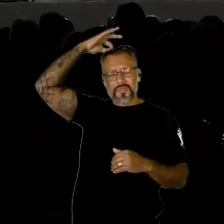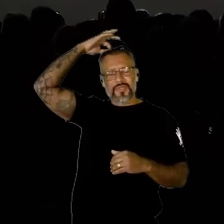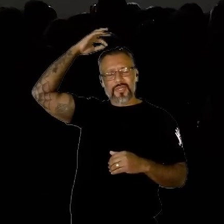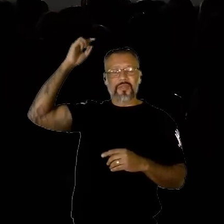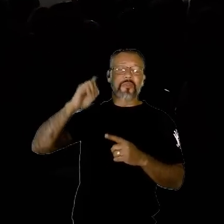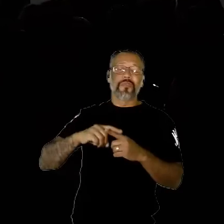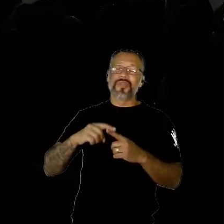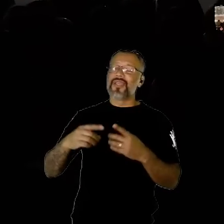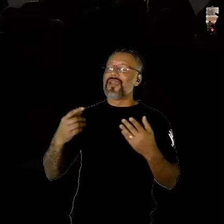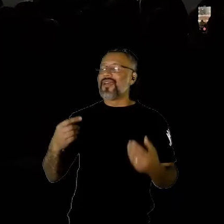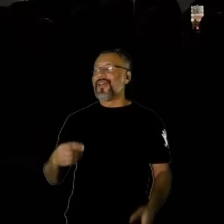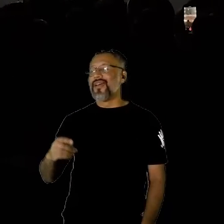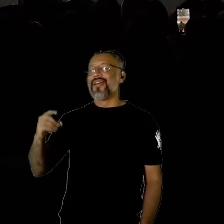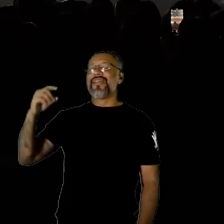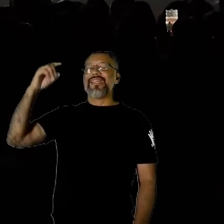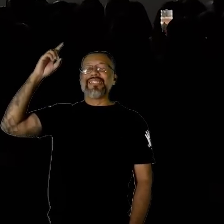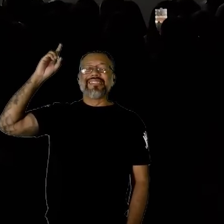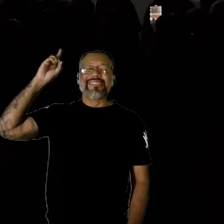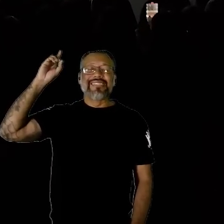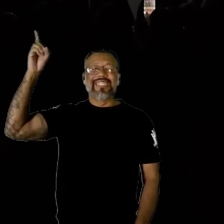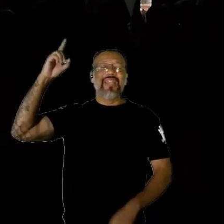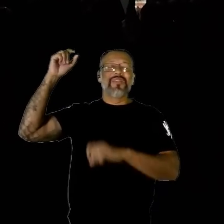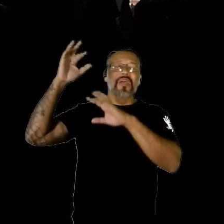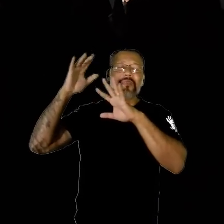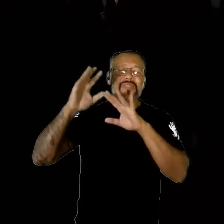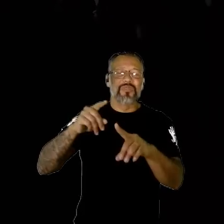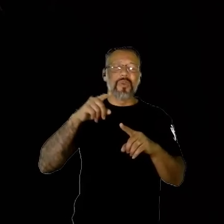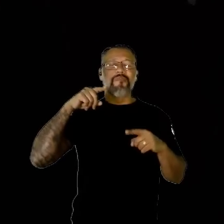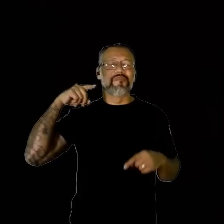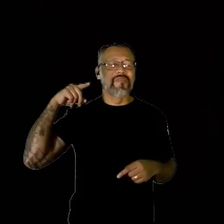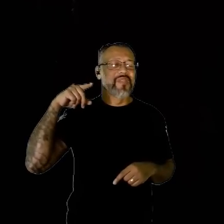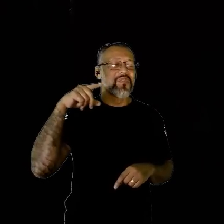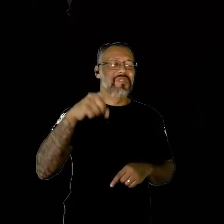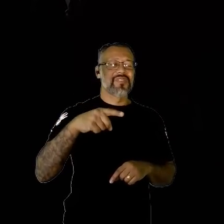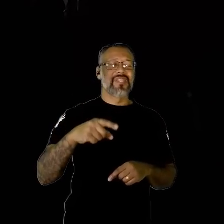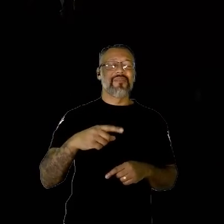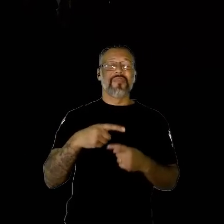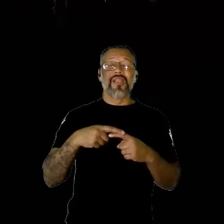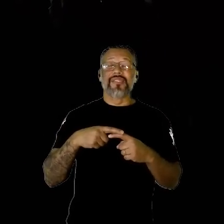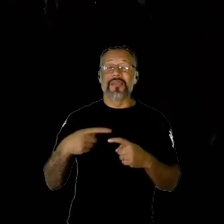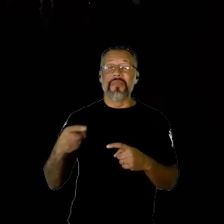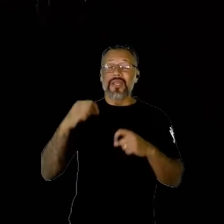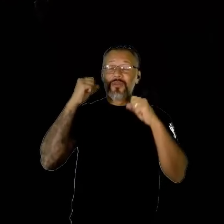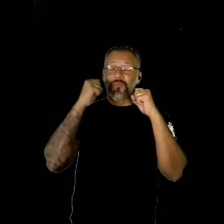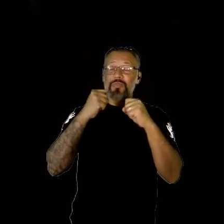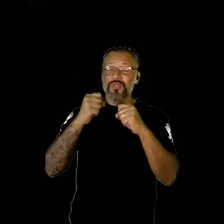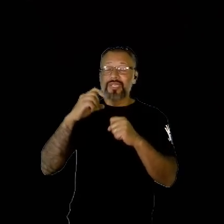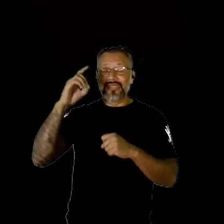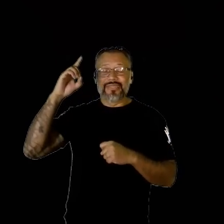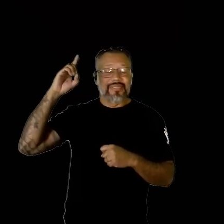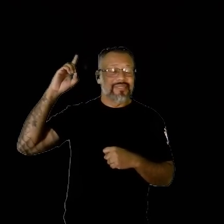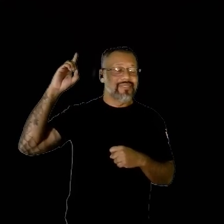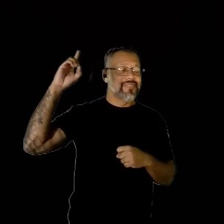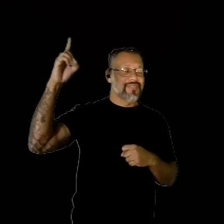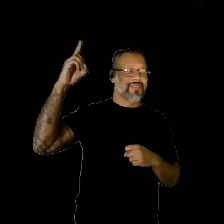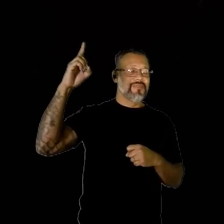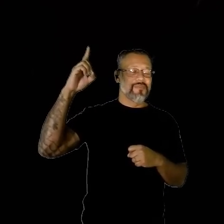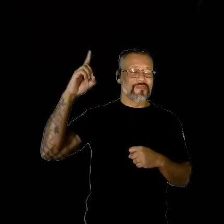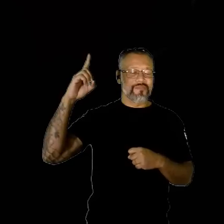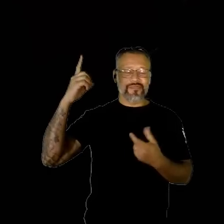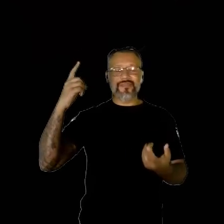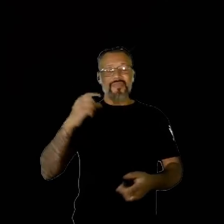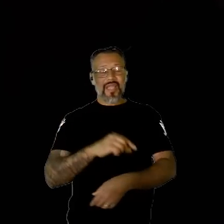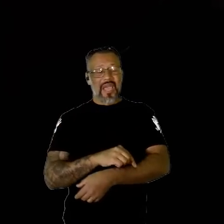a semana de novidade é semana de avivamento é semana de Poder de Deus quando a minha carne falar desista desista